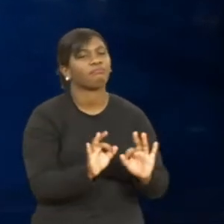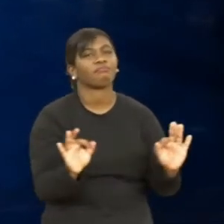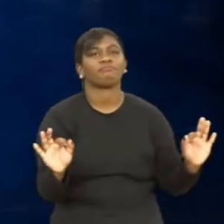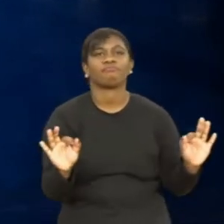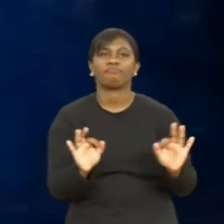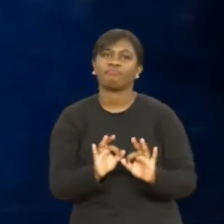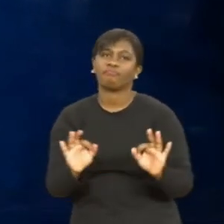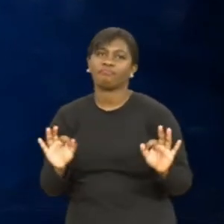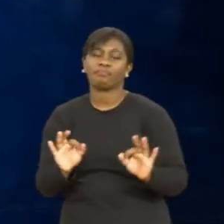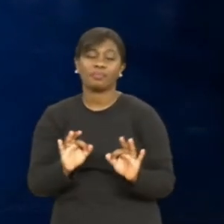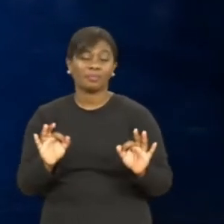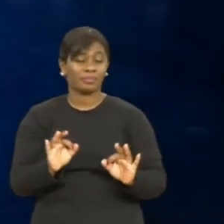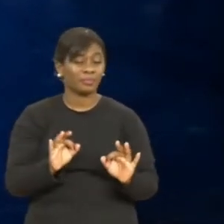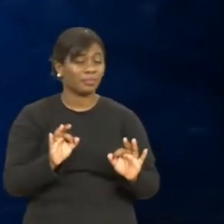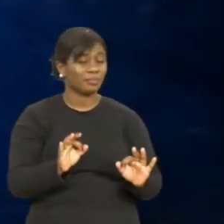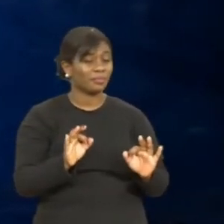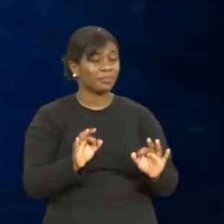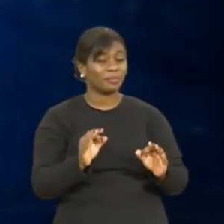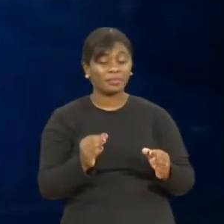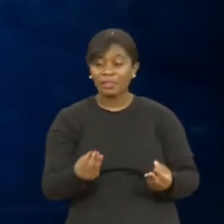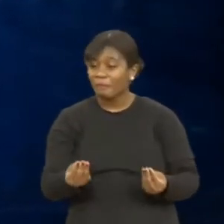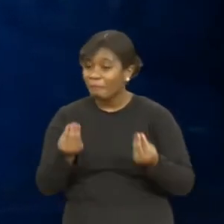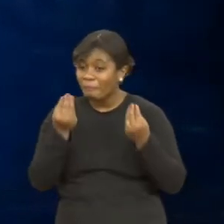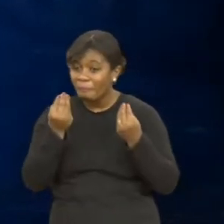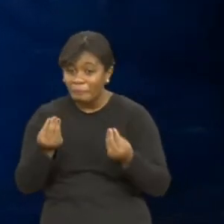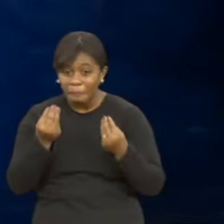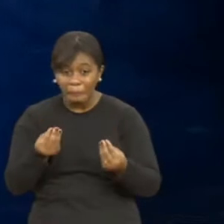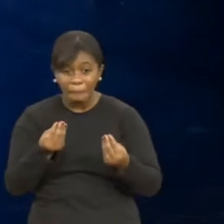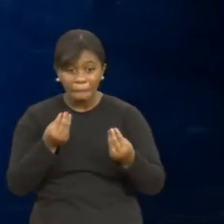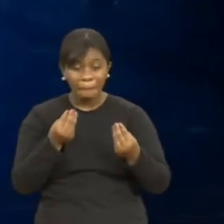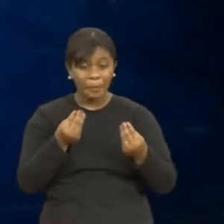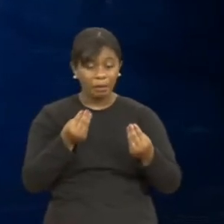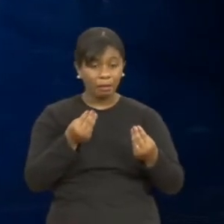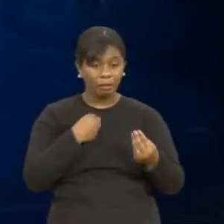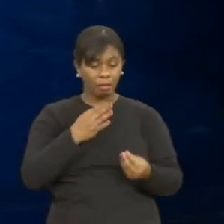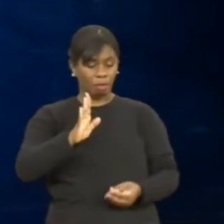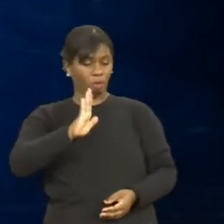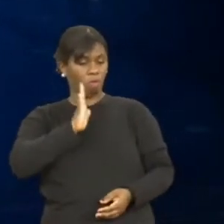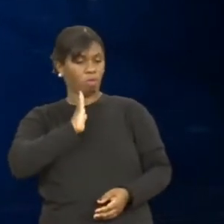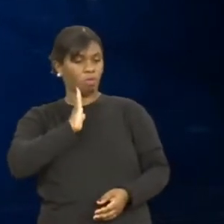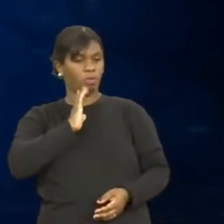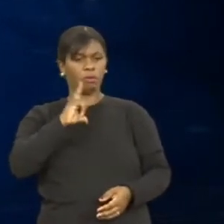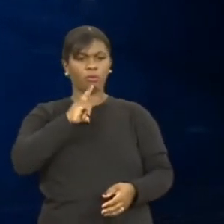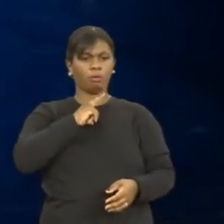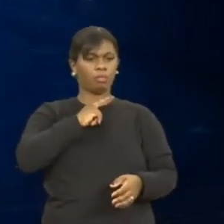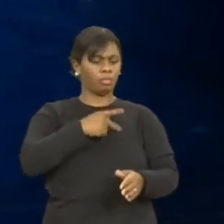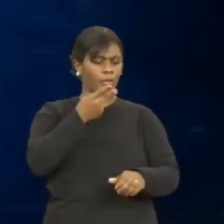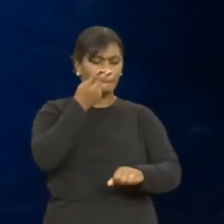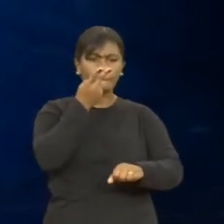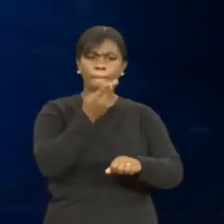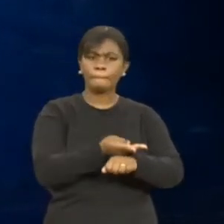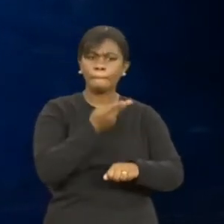tua presença. De que vale toda a prata e o ouro? De que